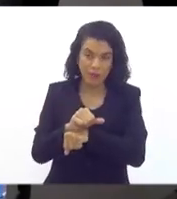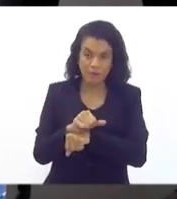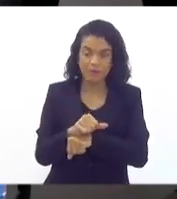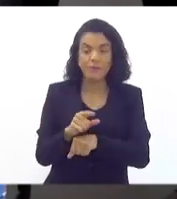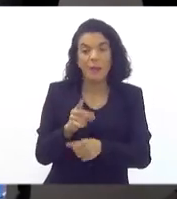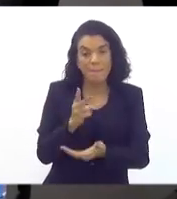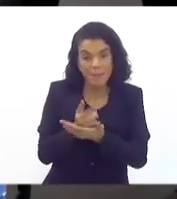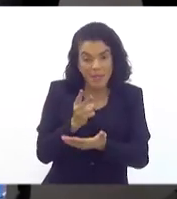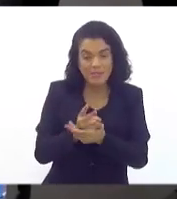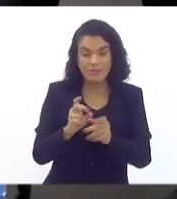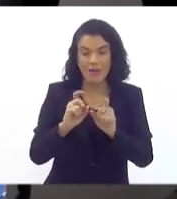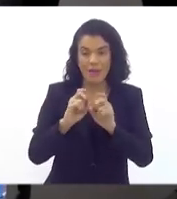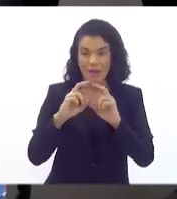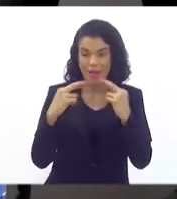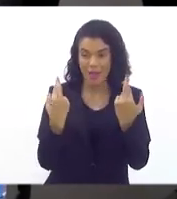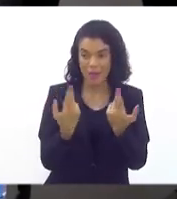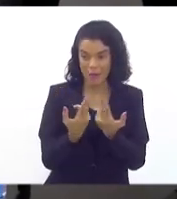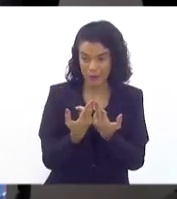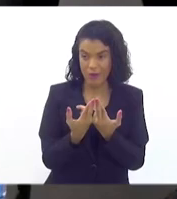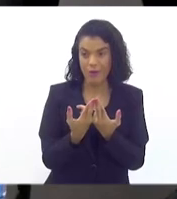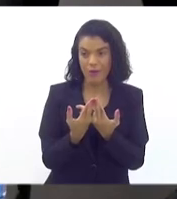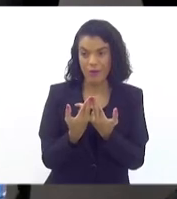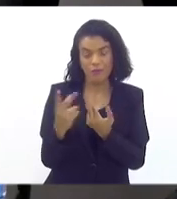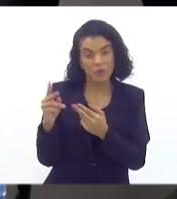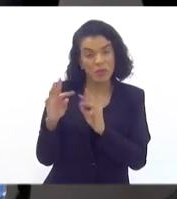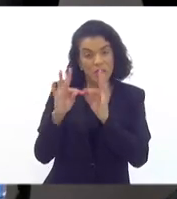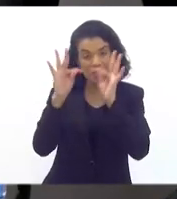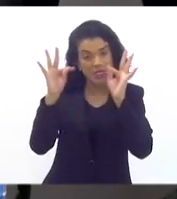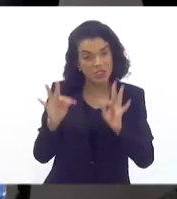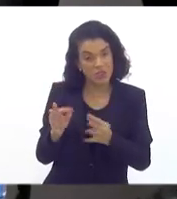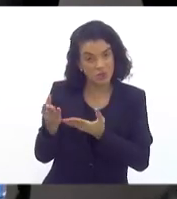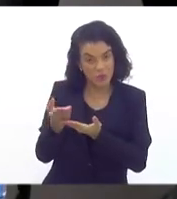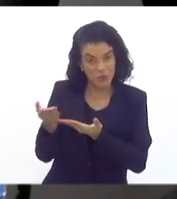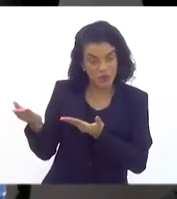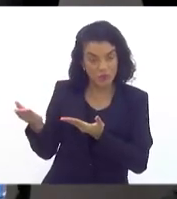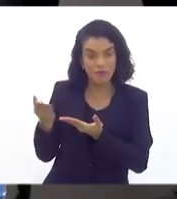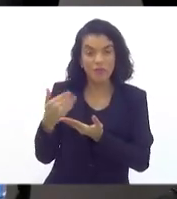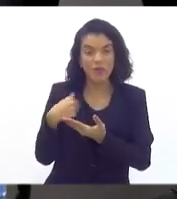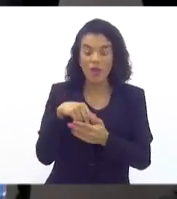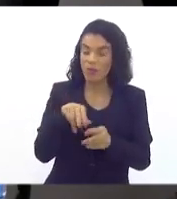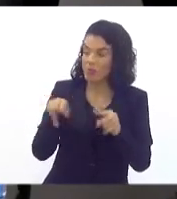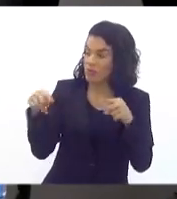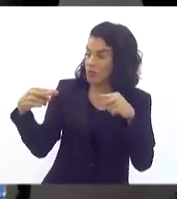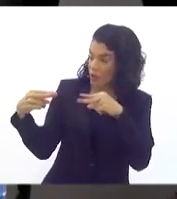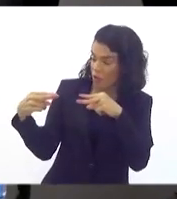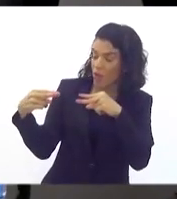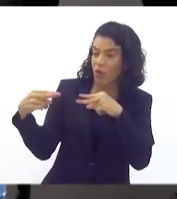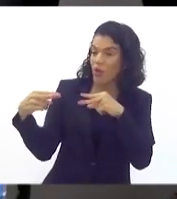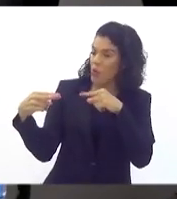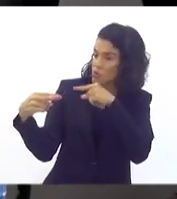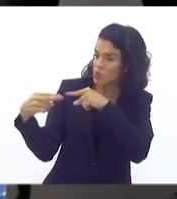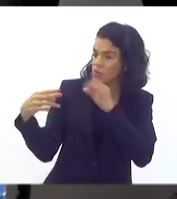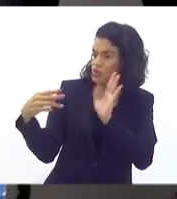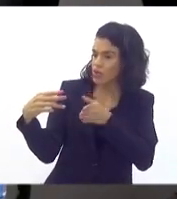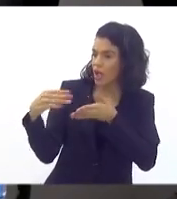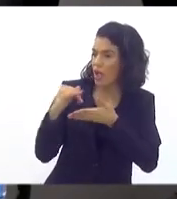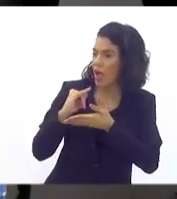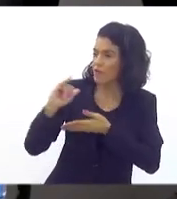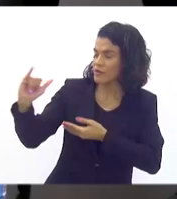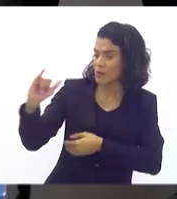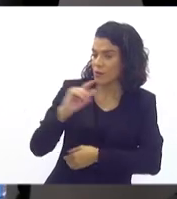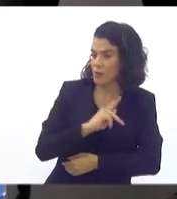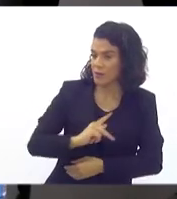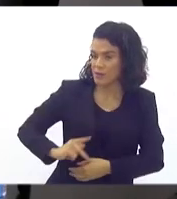na própria reunião então os conselheiros aqui de testemunha eu virei pro presidente da casa e falei o senhor já comunicou isso ao